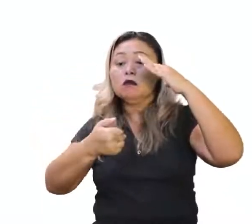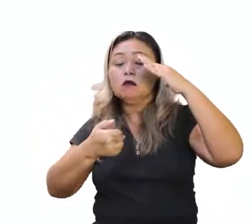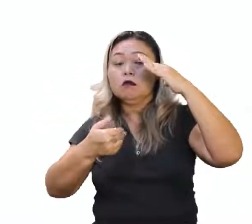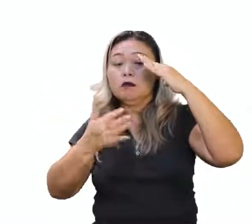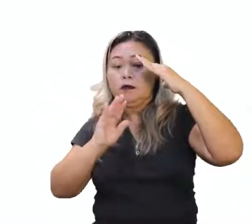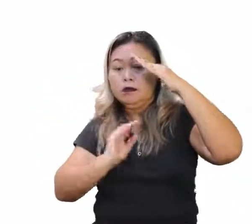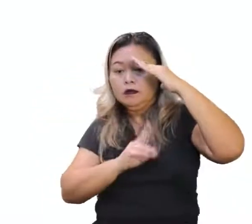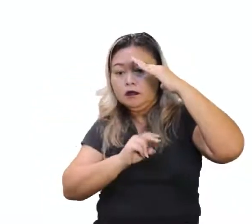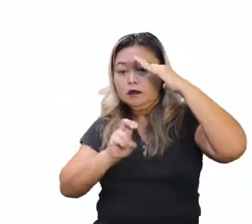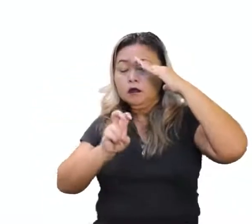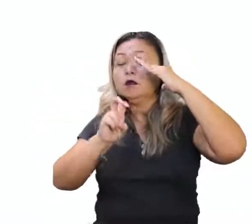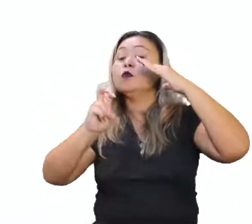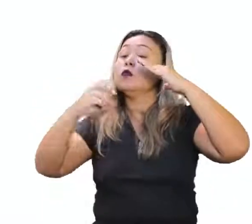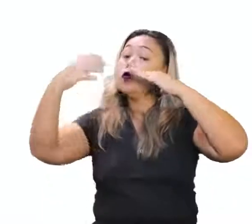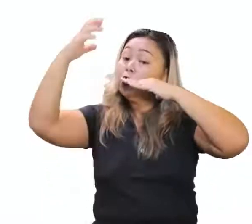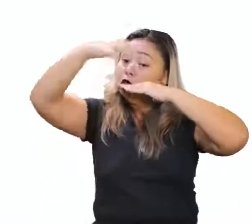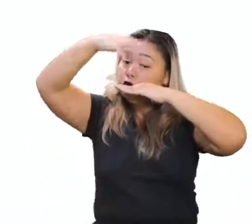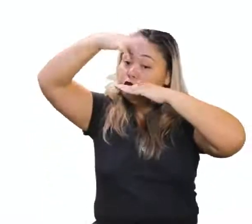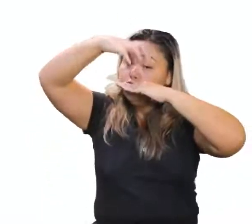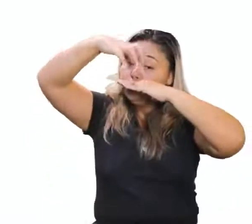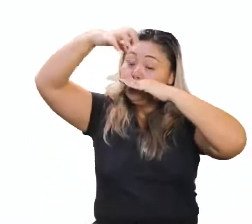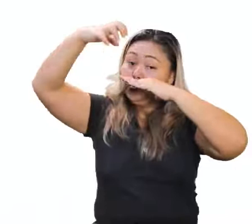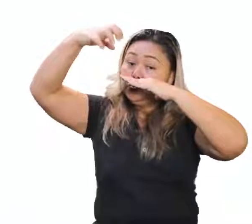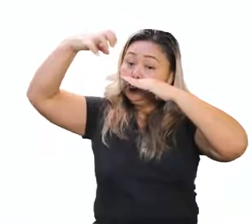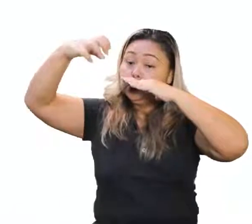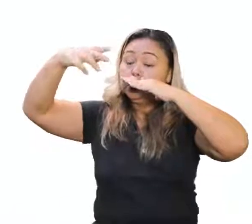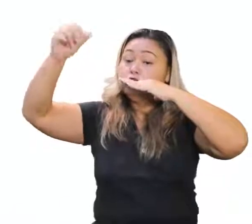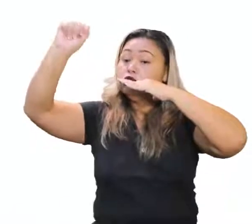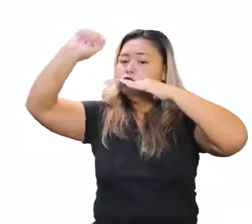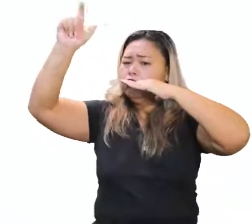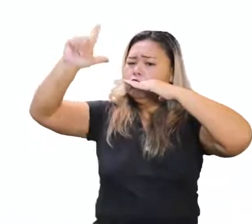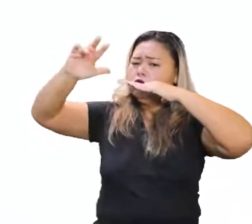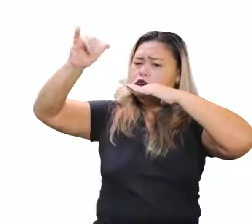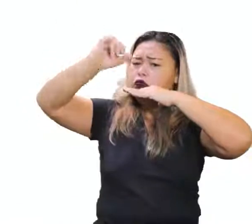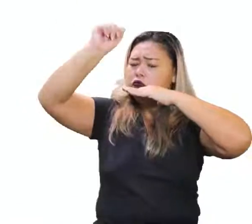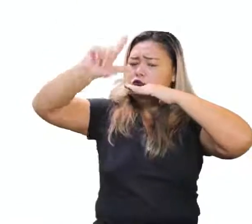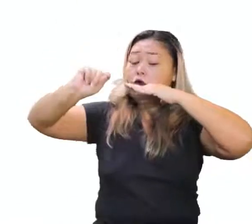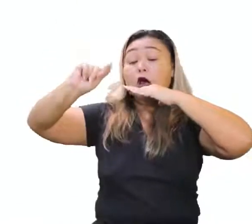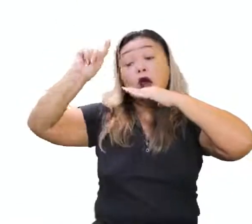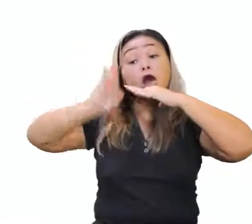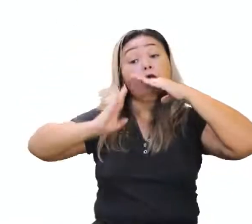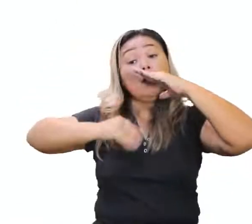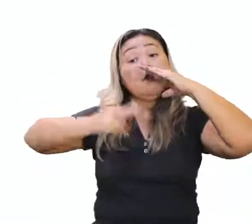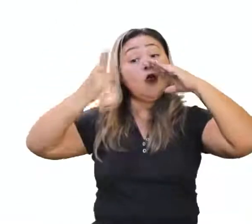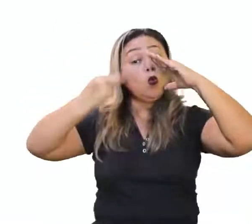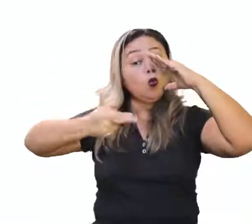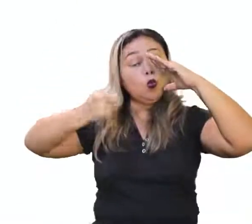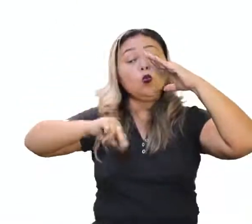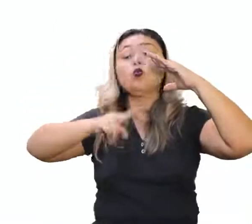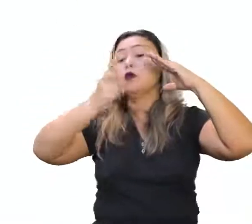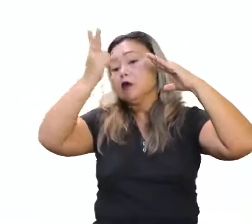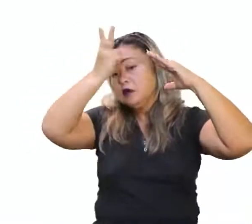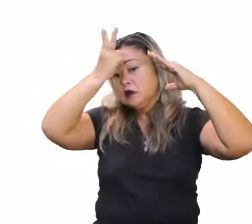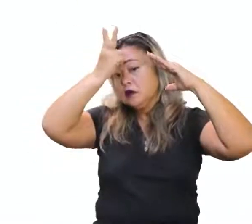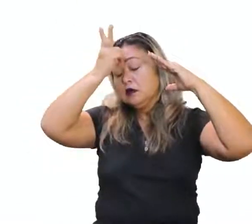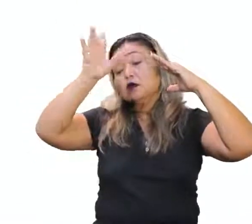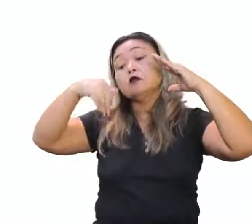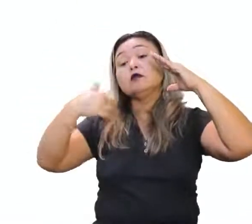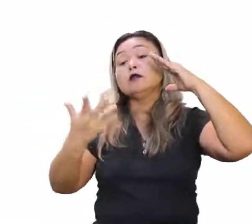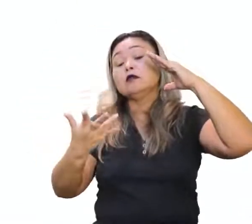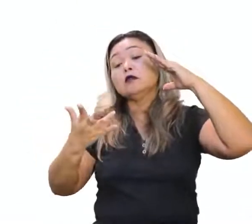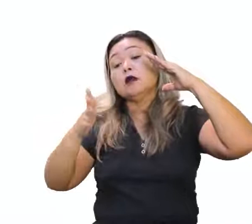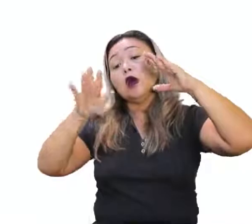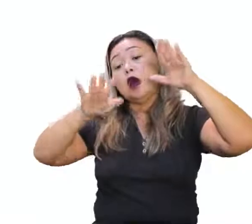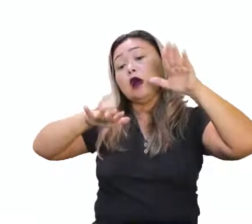bom? Épocas chuvosas, tempestades, principalmente para ovinos. Caprinos,